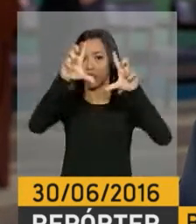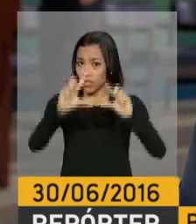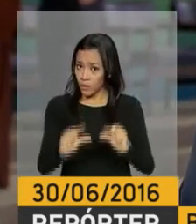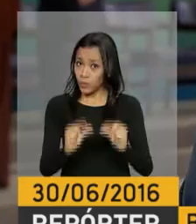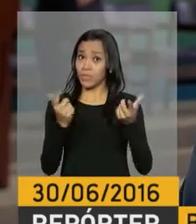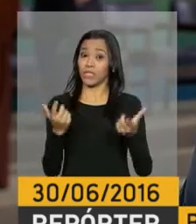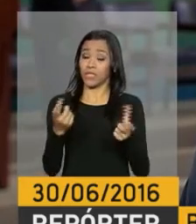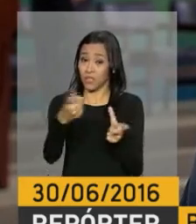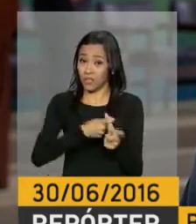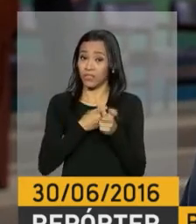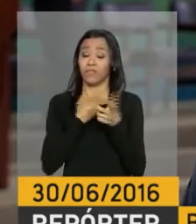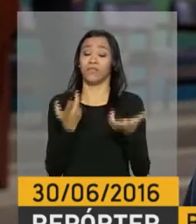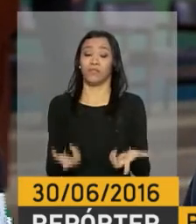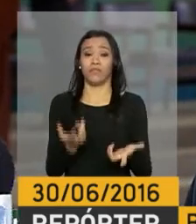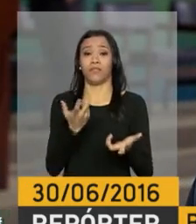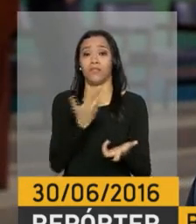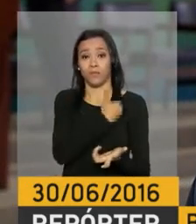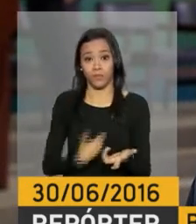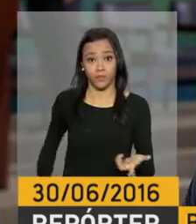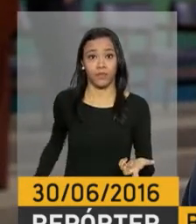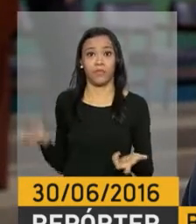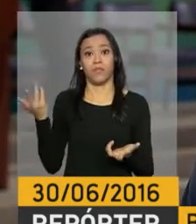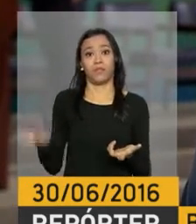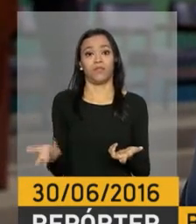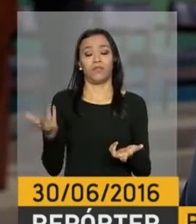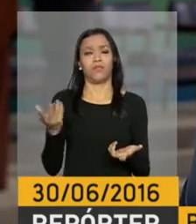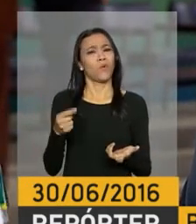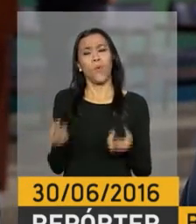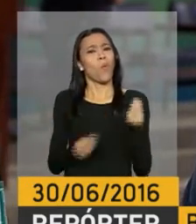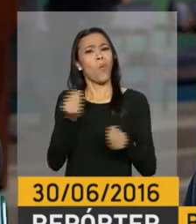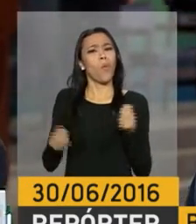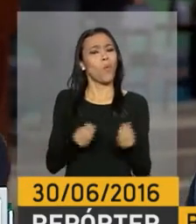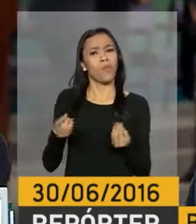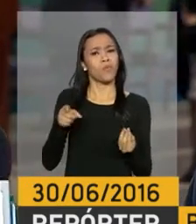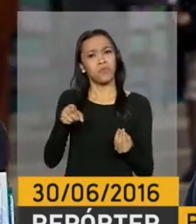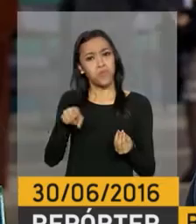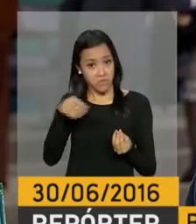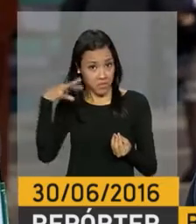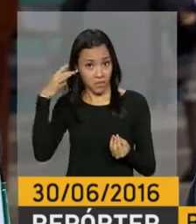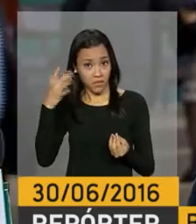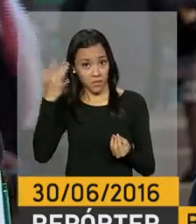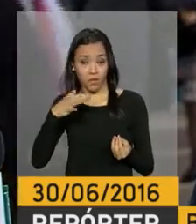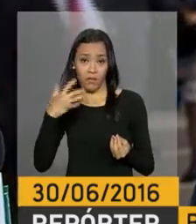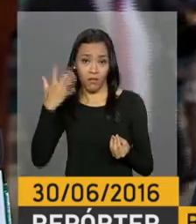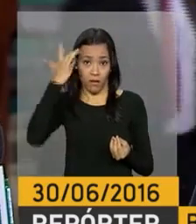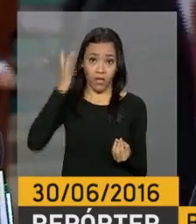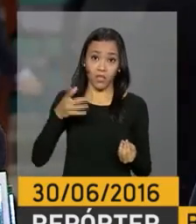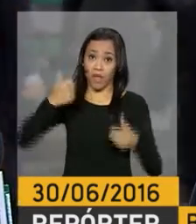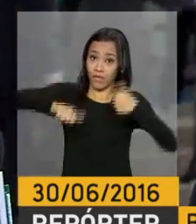do déficit, né, dos gastos, reduzir os gastos públicos? Que impacto que o senhor avalia que